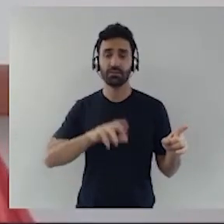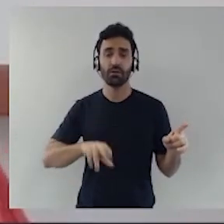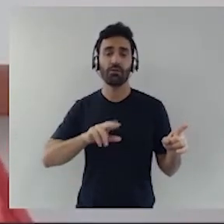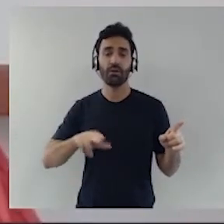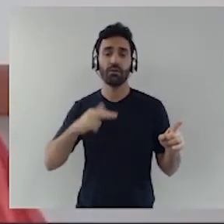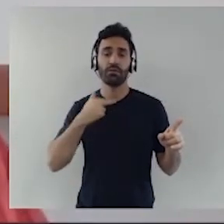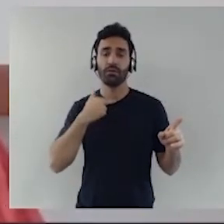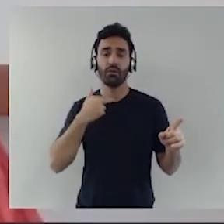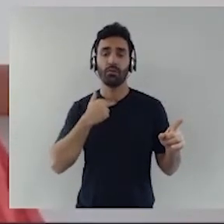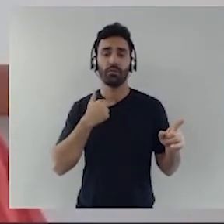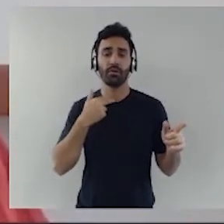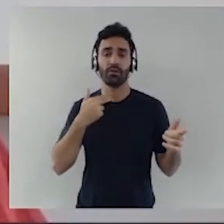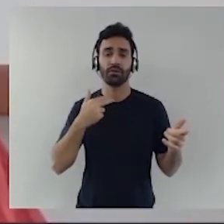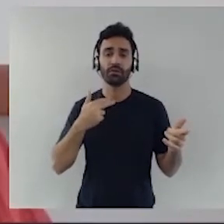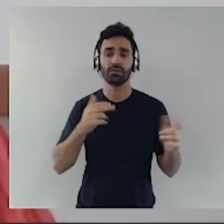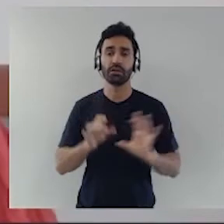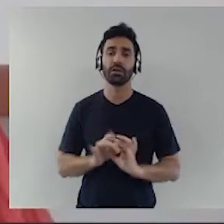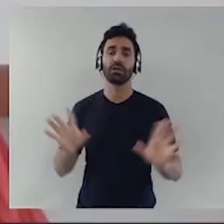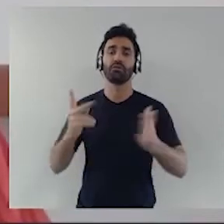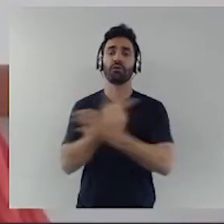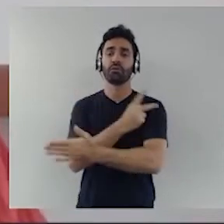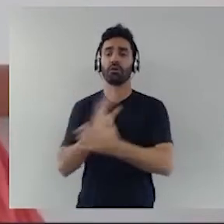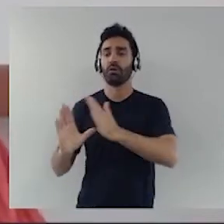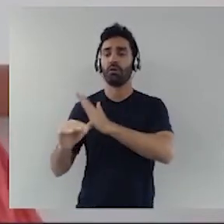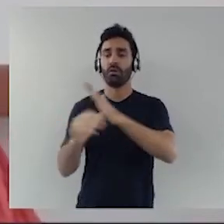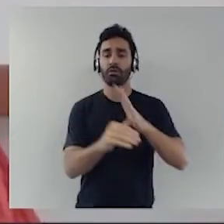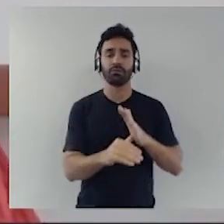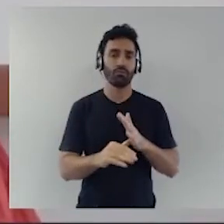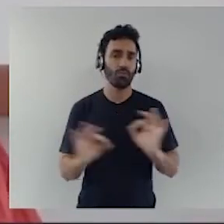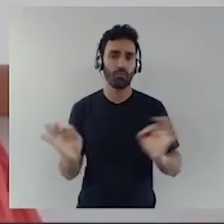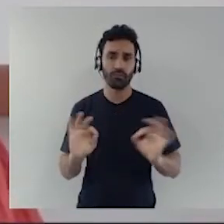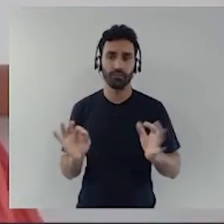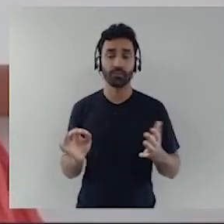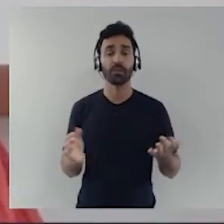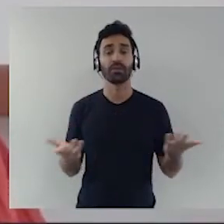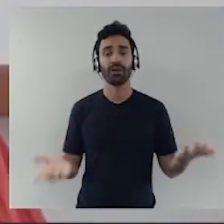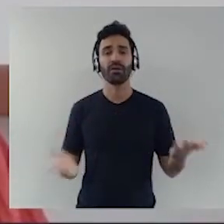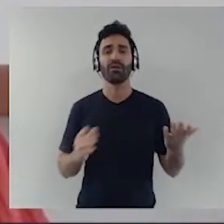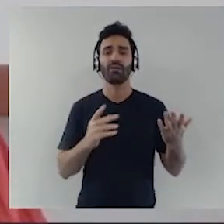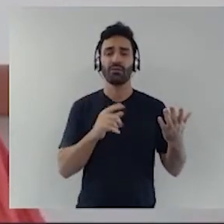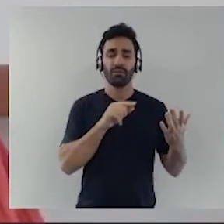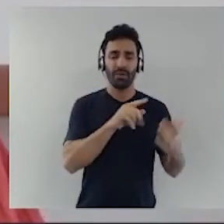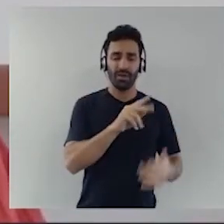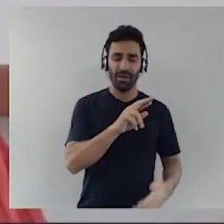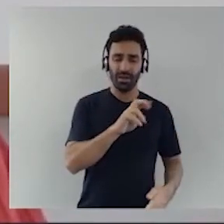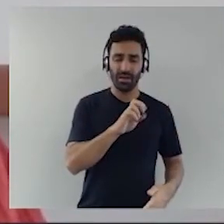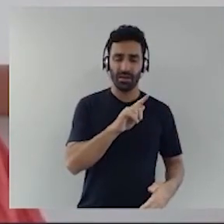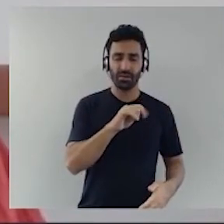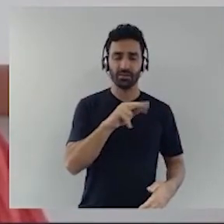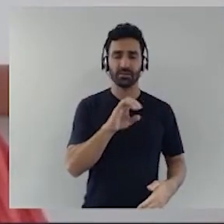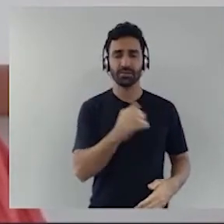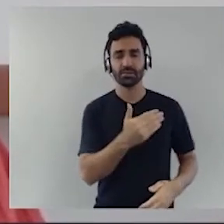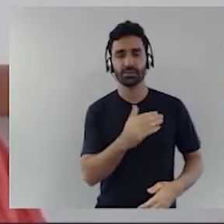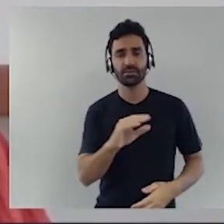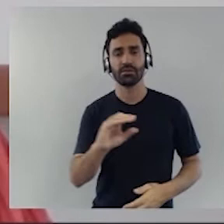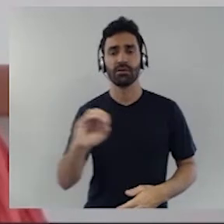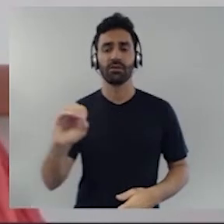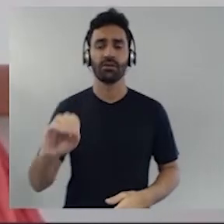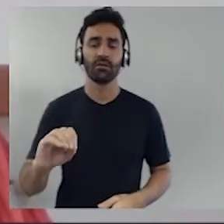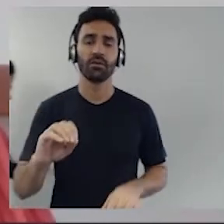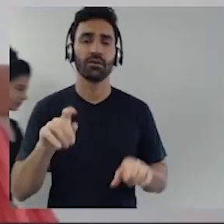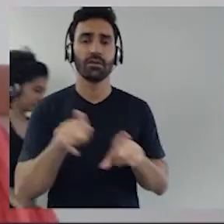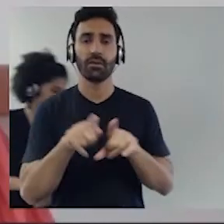sinônimo de mais corrupção esses episódios de requisição e mesmos de desvios